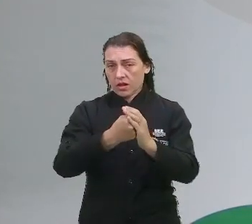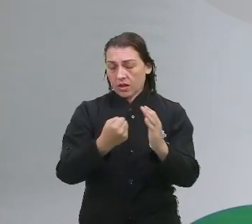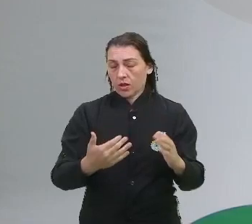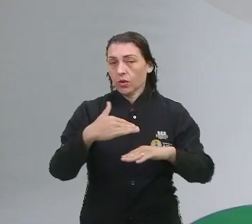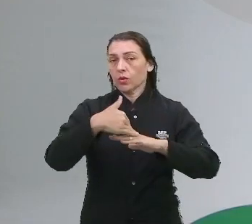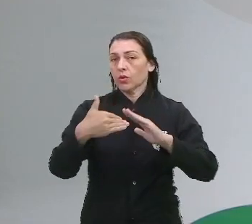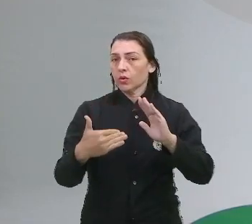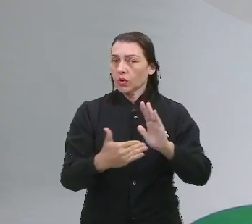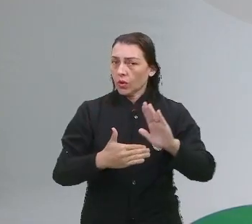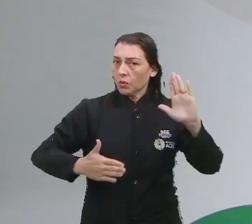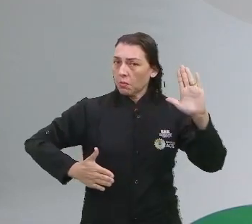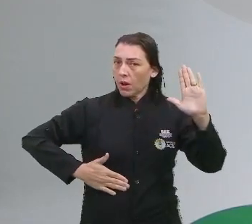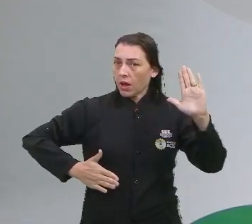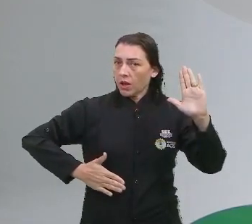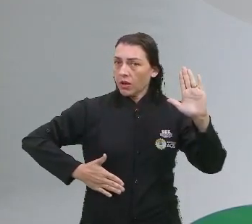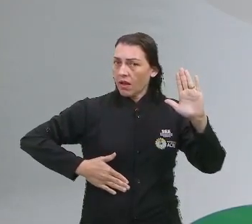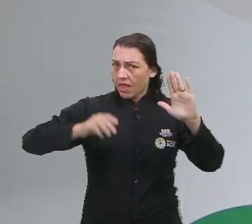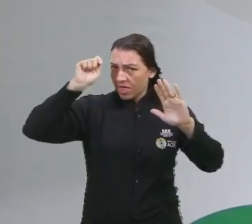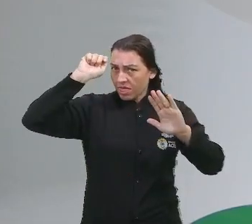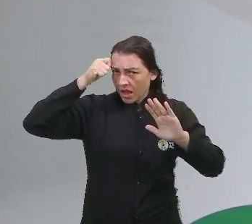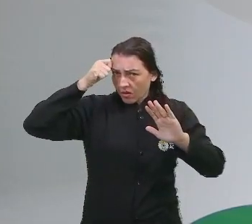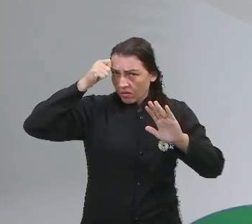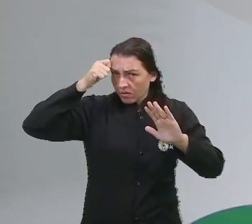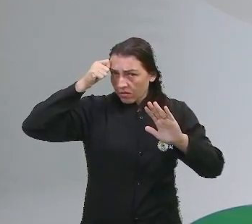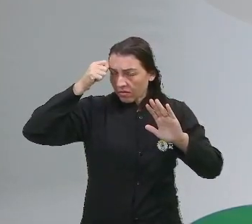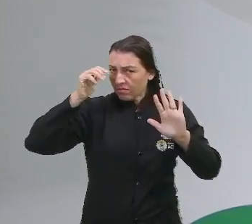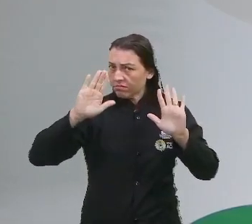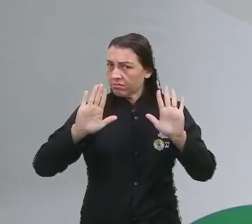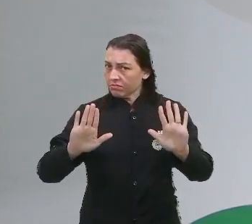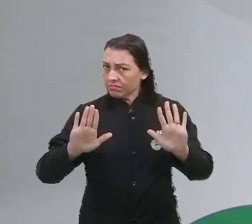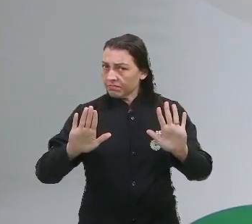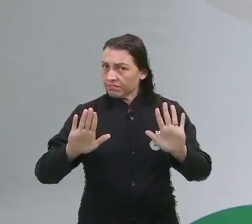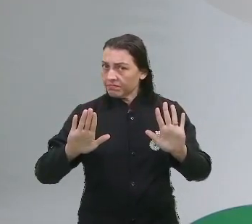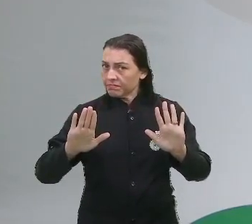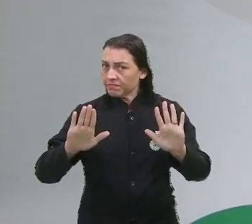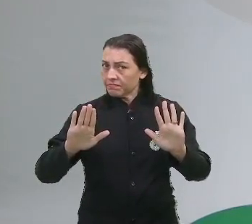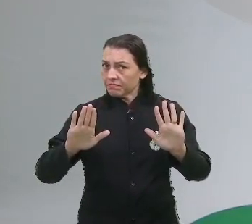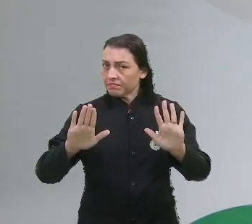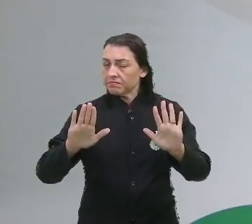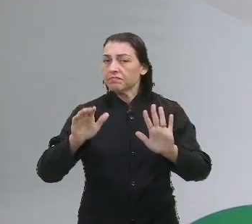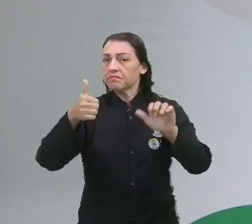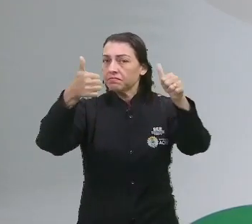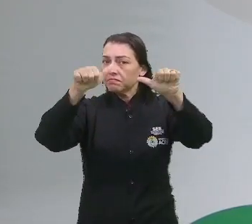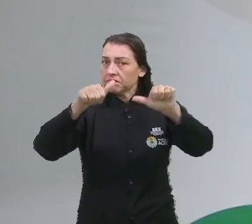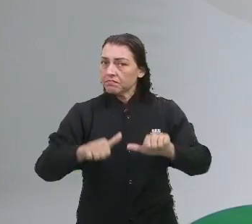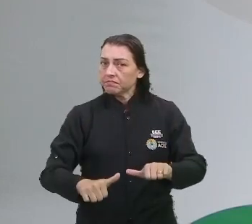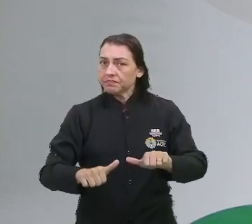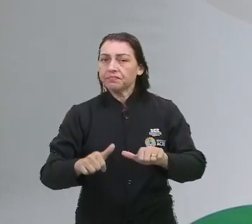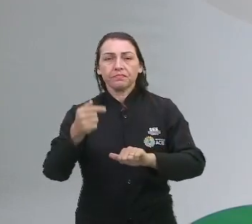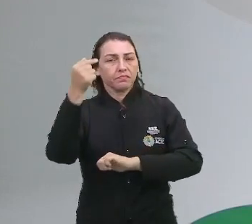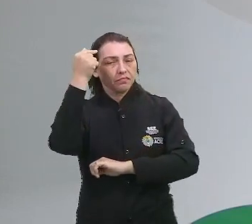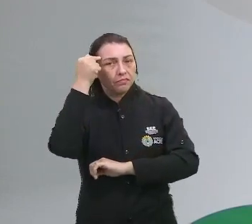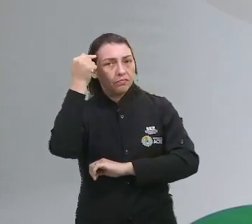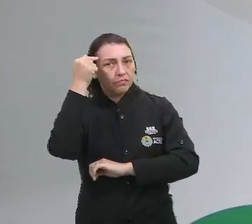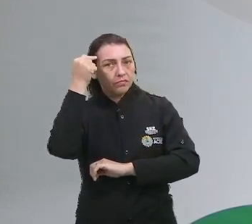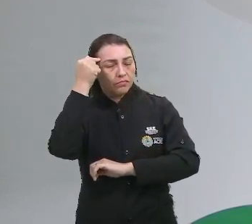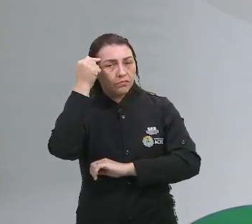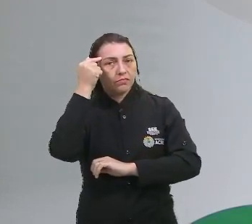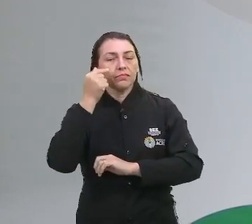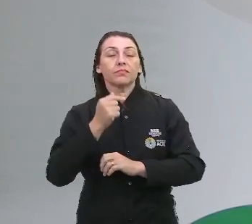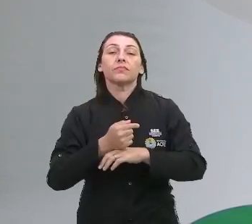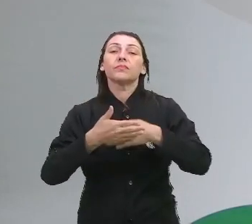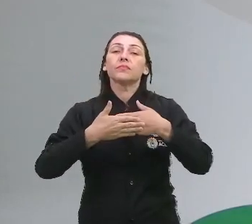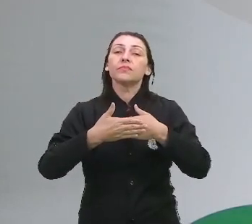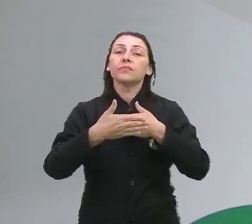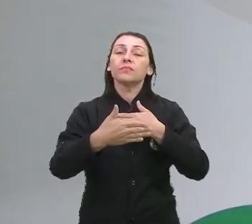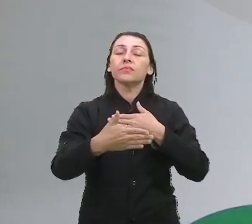todo bandido vai ser negro? Será? Será? Vamos fazer essa análise, vamos fazer essa reflexão. Então, a gente parte